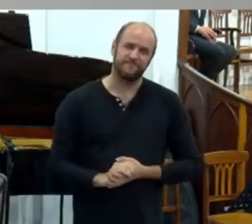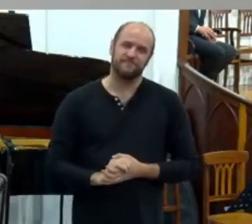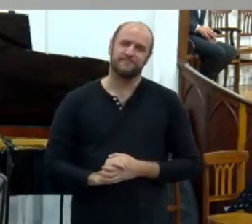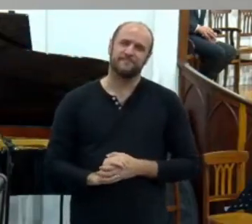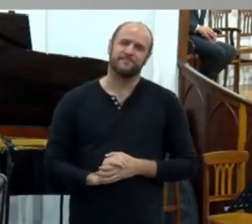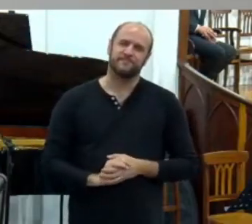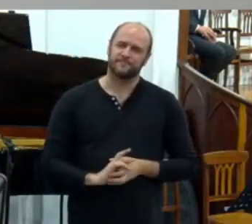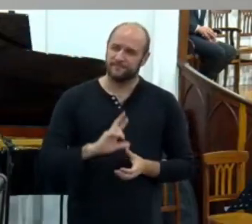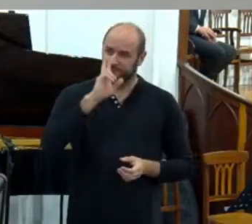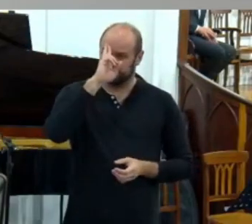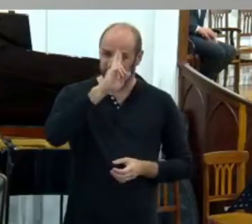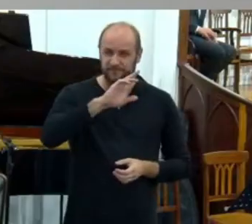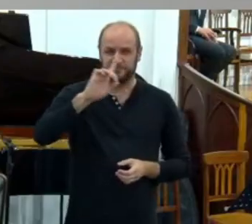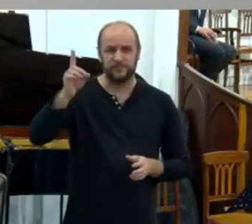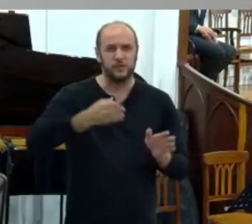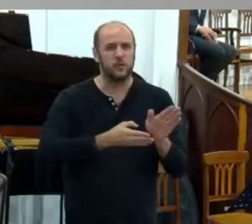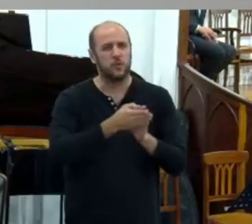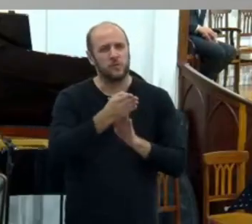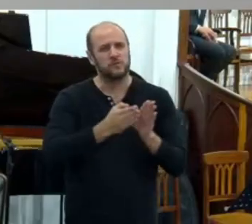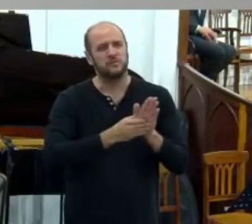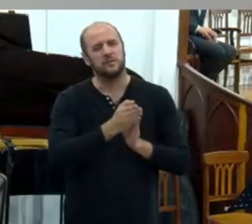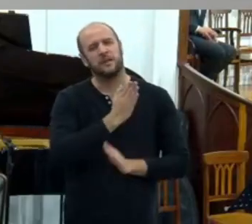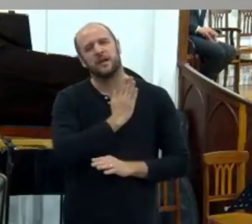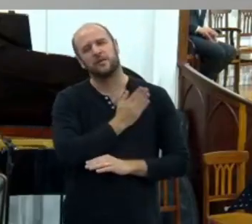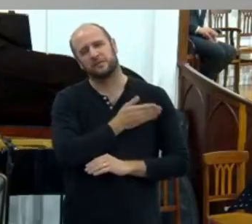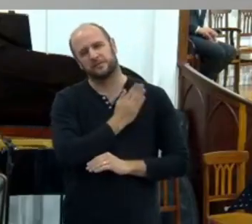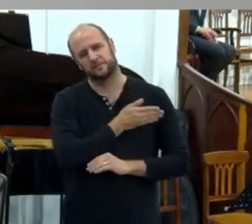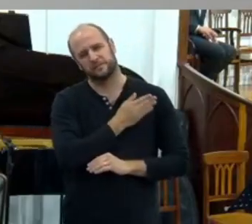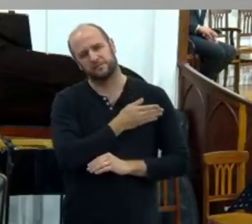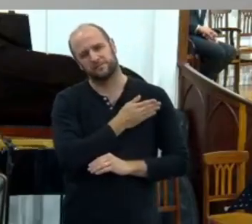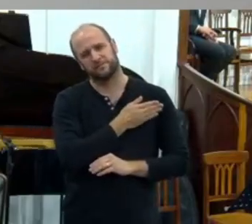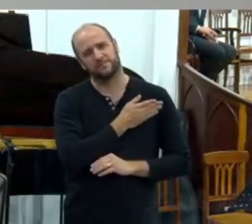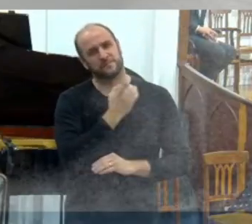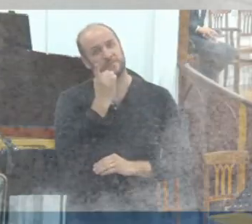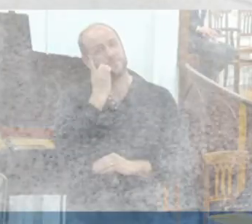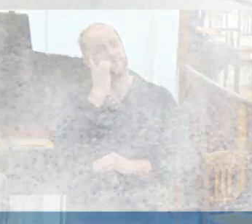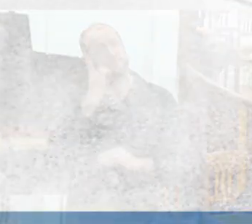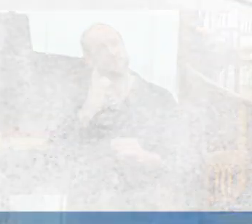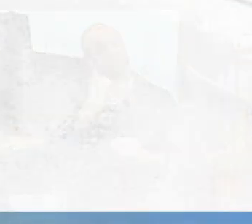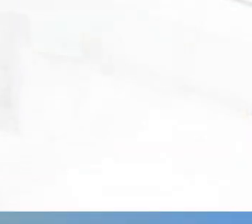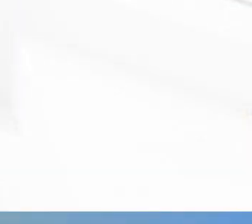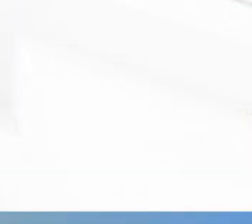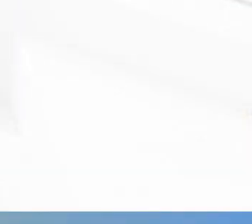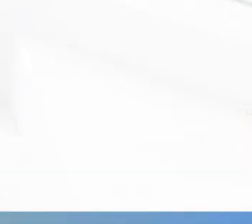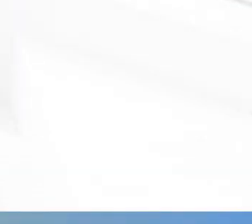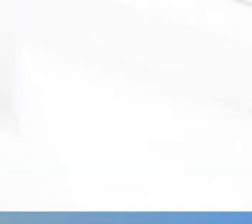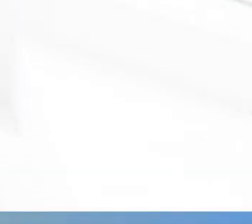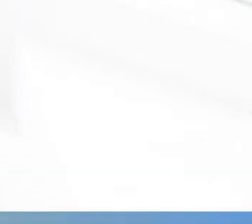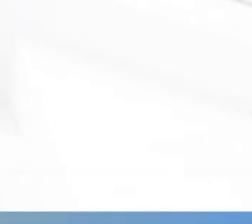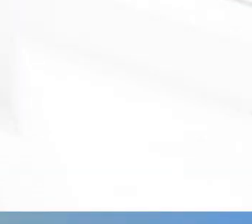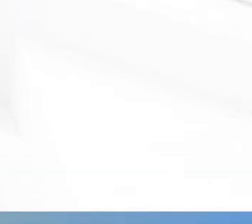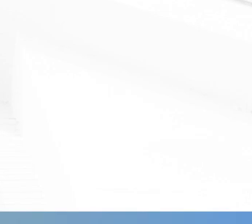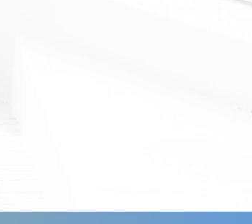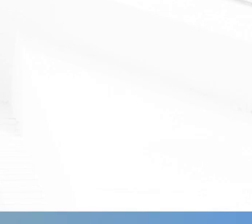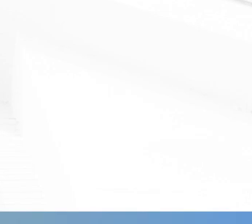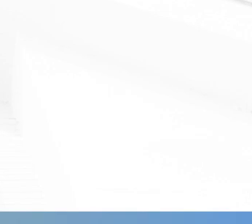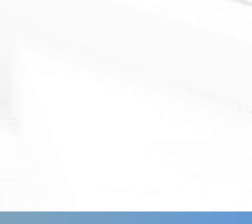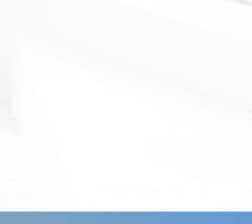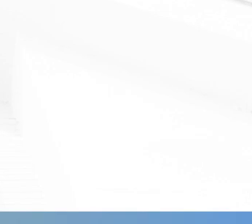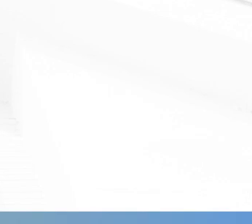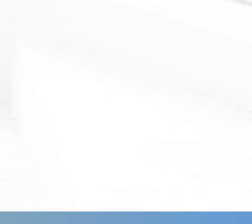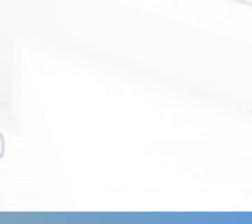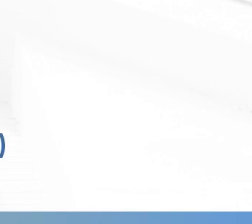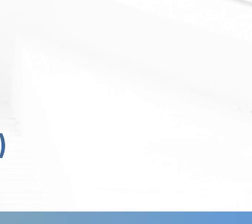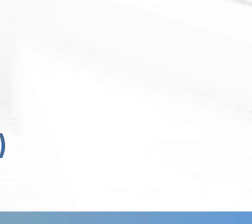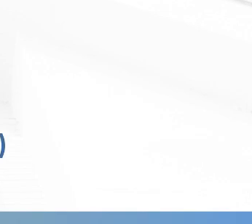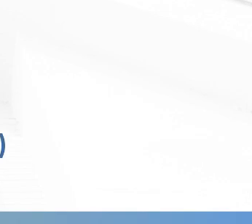Que o Senhor Deus console o teu coração no dia de hoje. Muito obrigado por nos acompanhar até o final desse